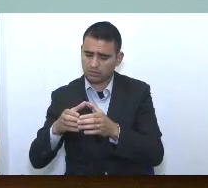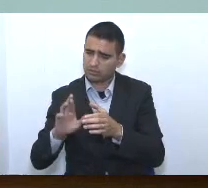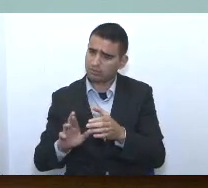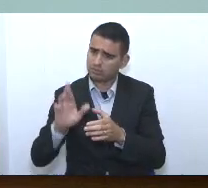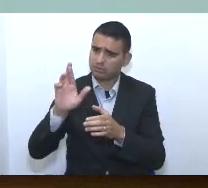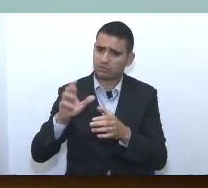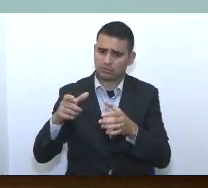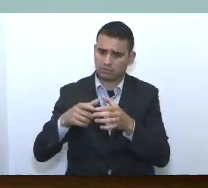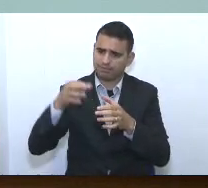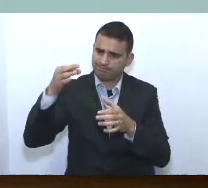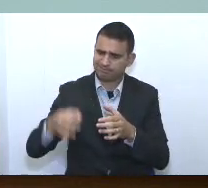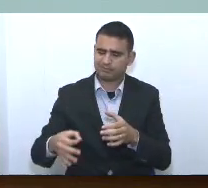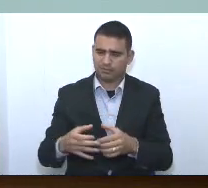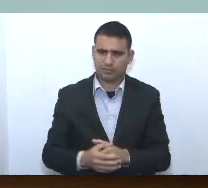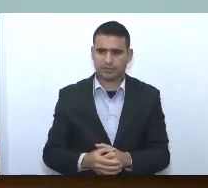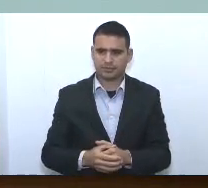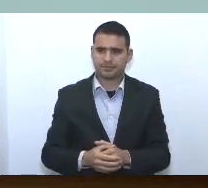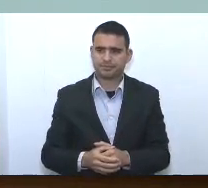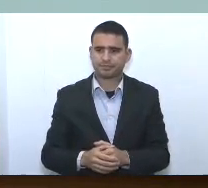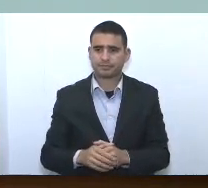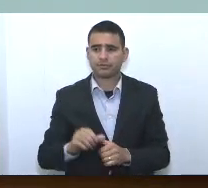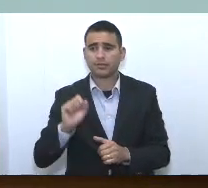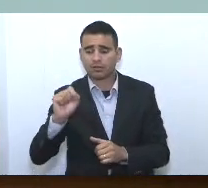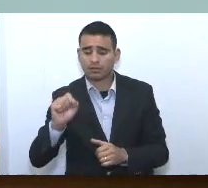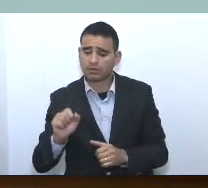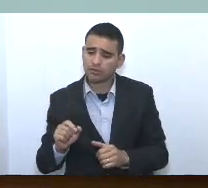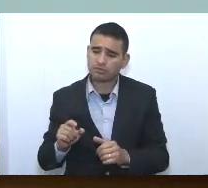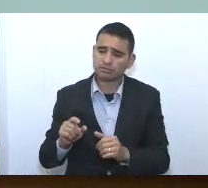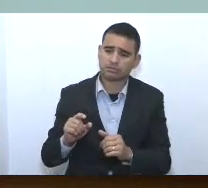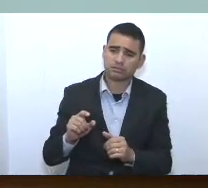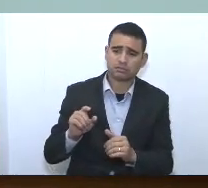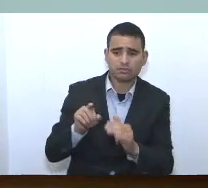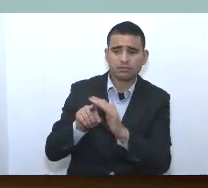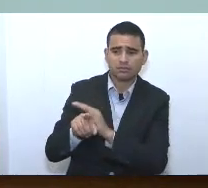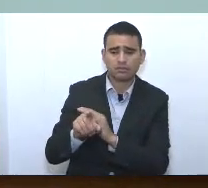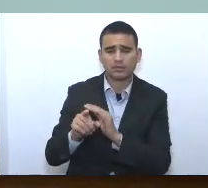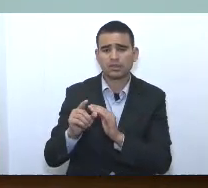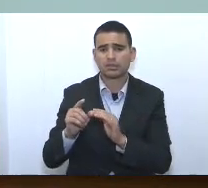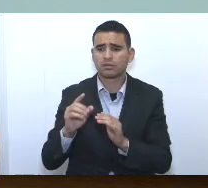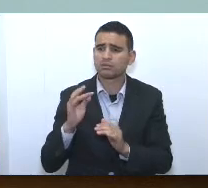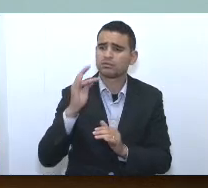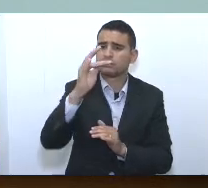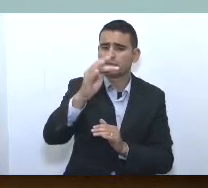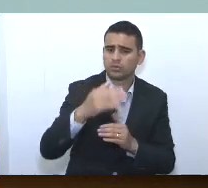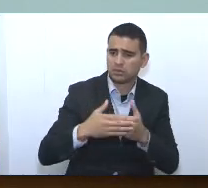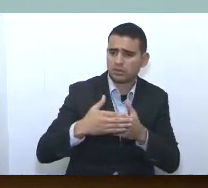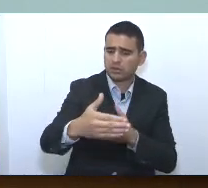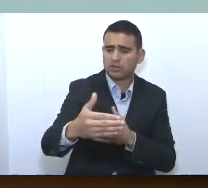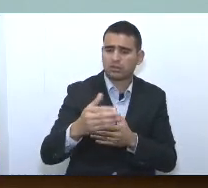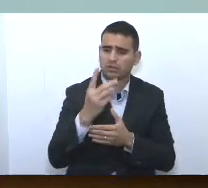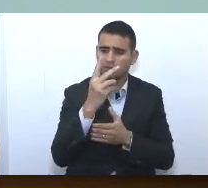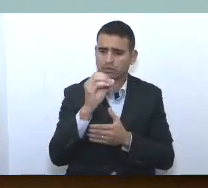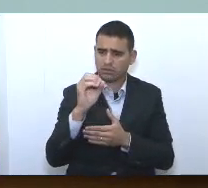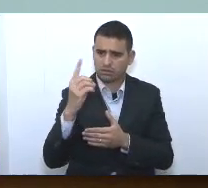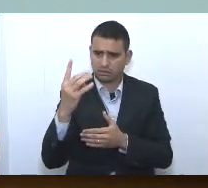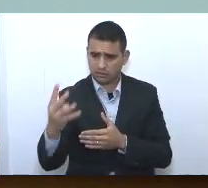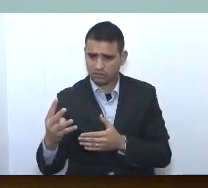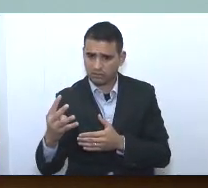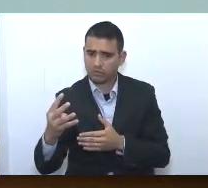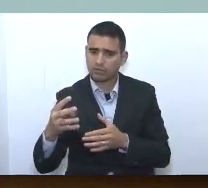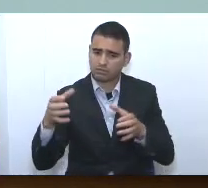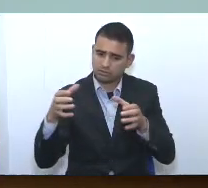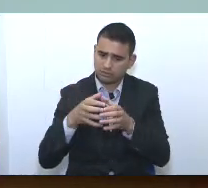próximo ano, que a Secretaria de Assuntos Jurídicos chame para si essa responsabilidade da concentração